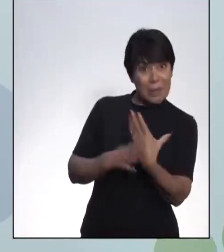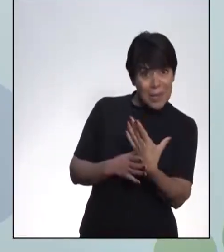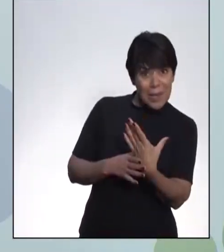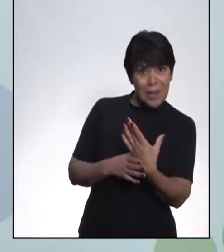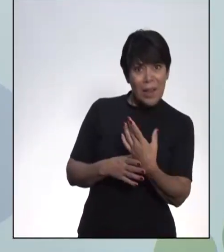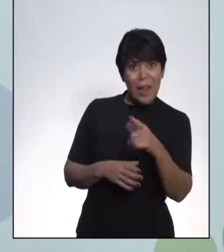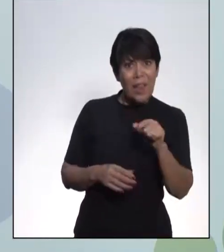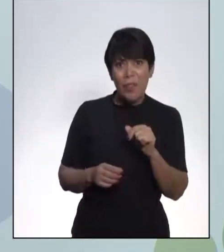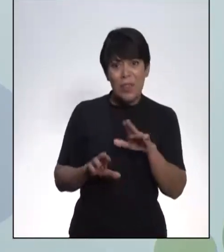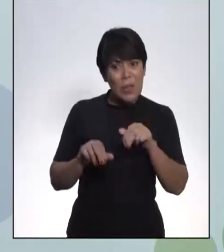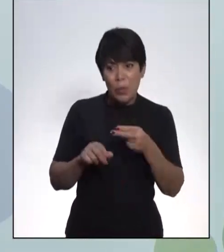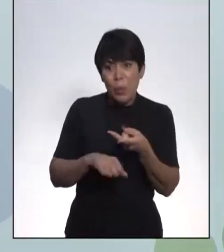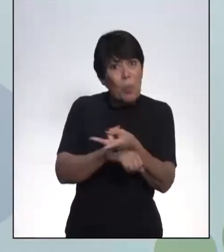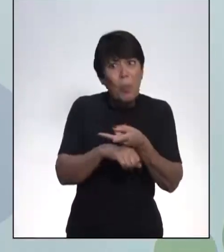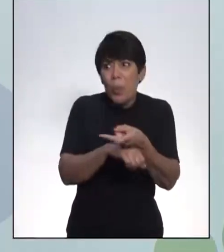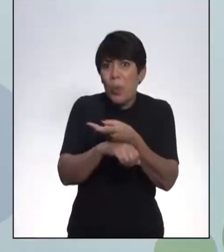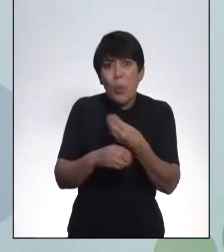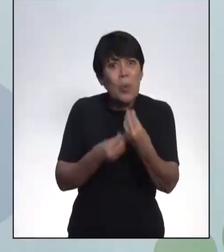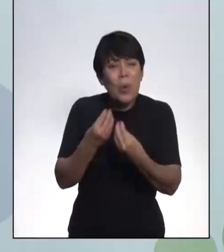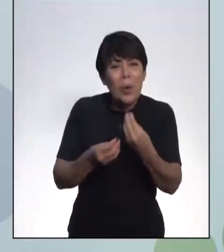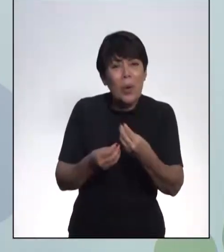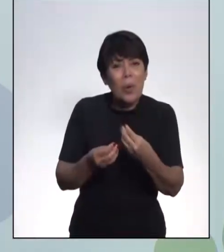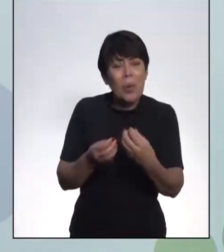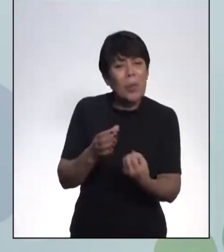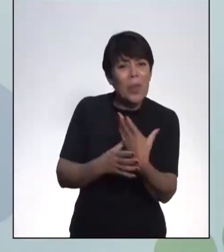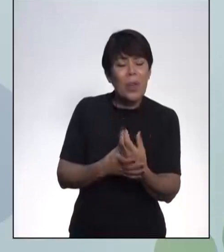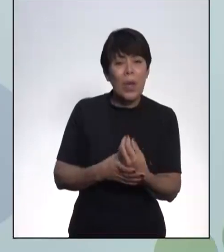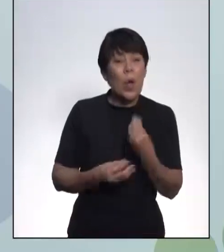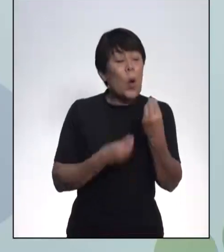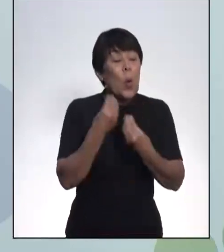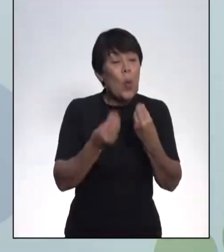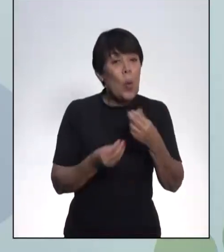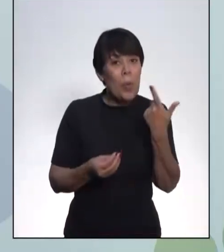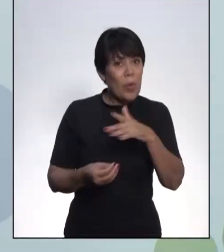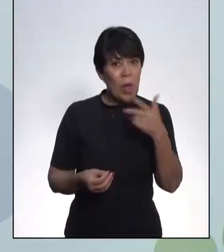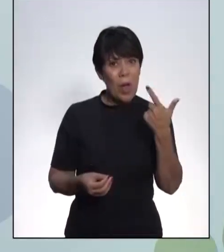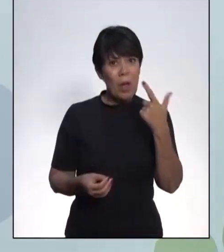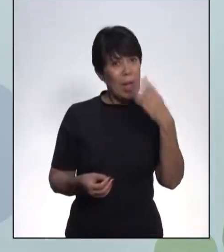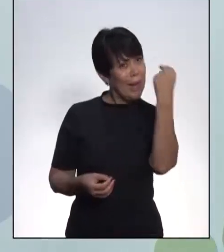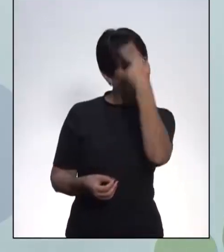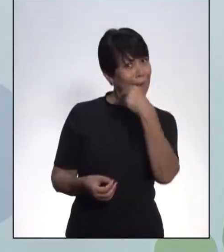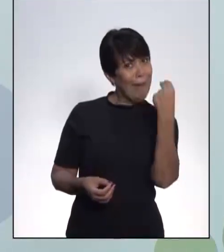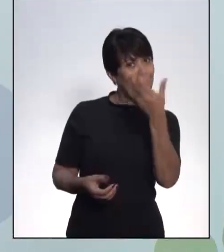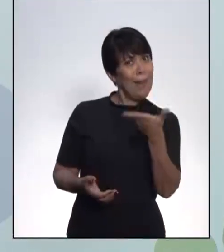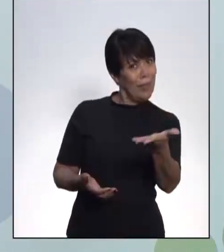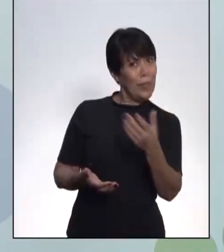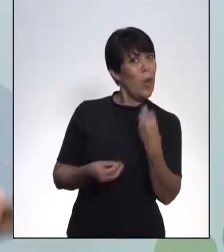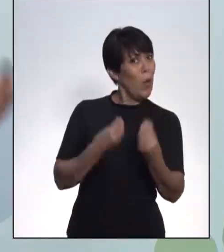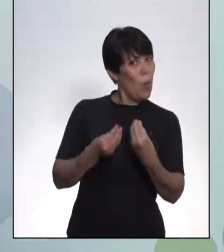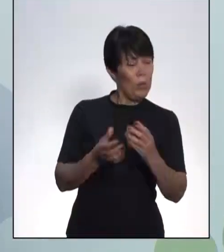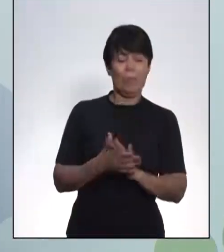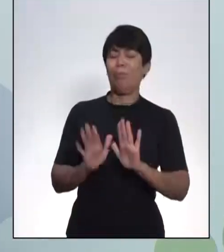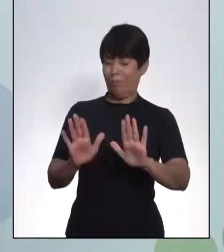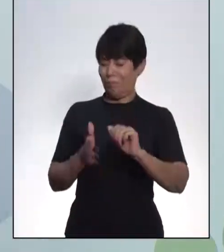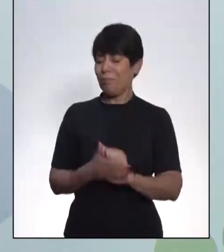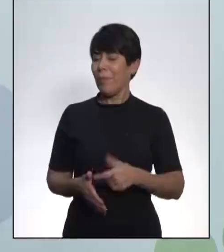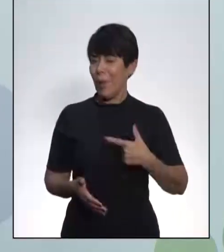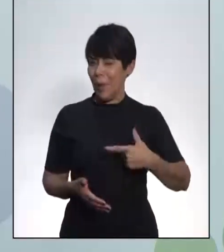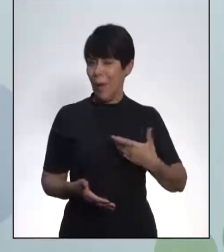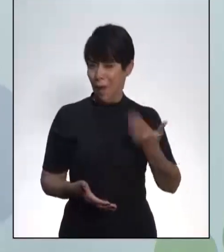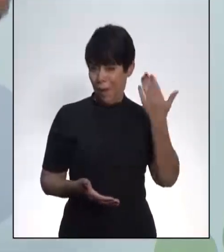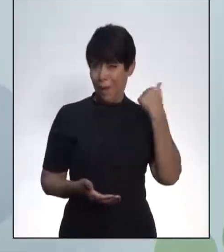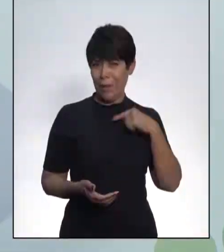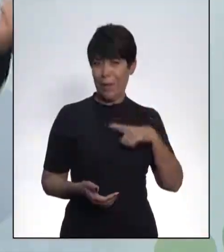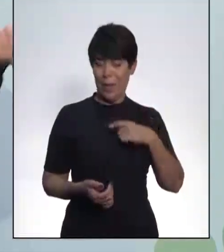você não vai atrás de descobrir? Como é que alguém pode te enganar? Como é que alguém pode fazer uma coisa que você não entende? Antigamente, quando eu tinha a sua idade, faz uns 10